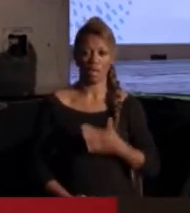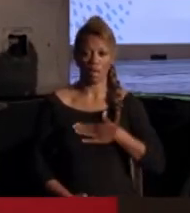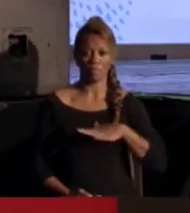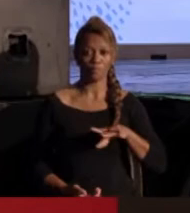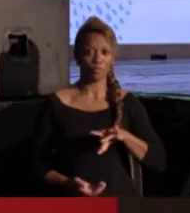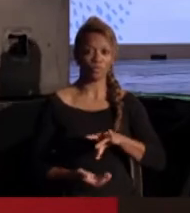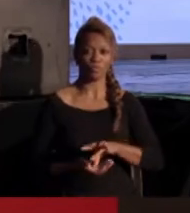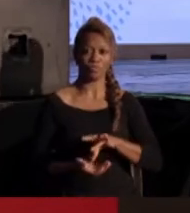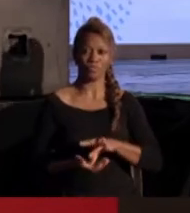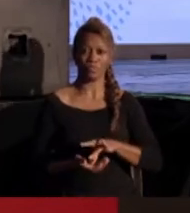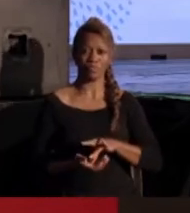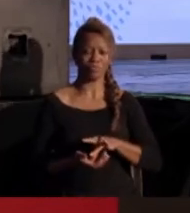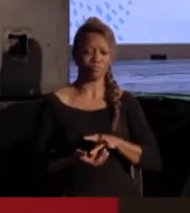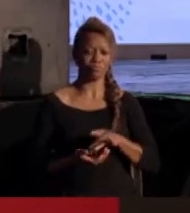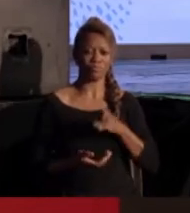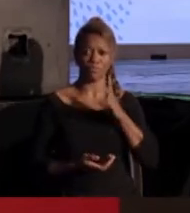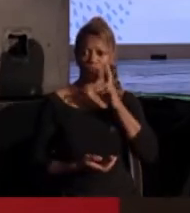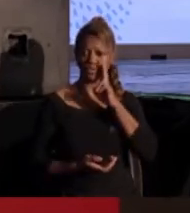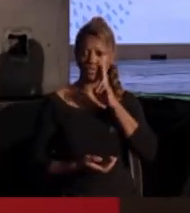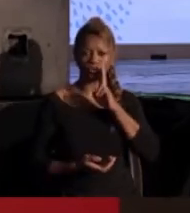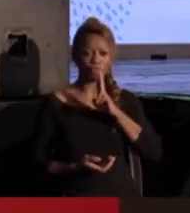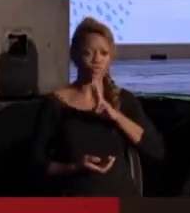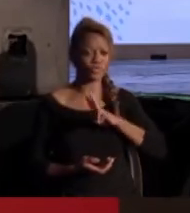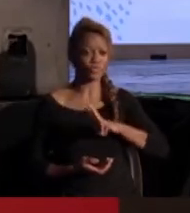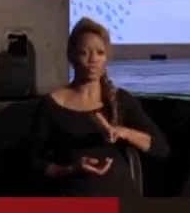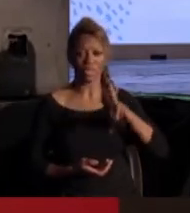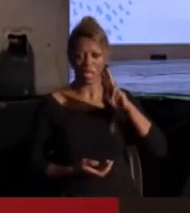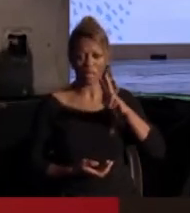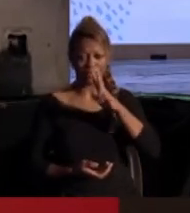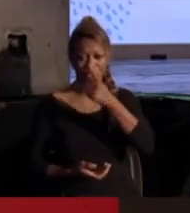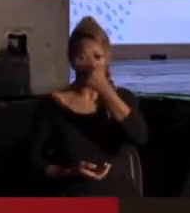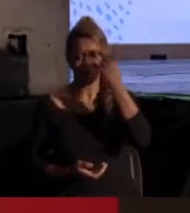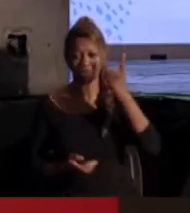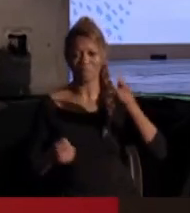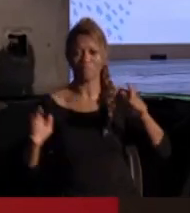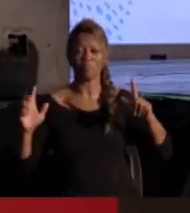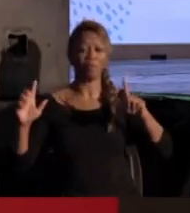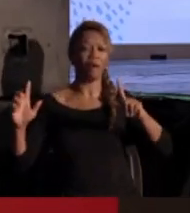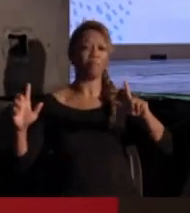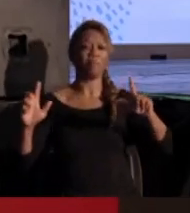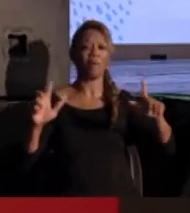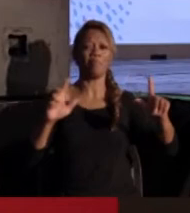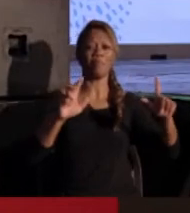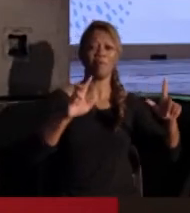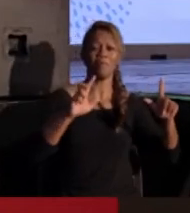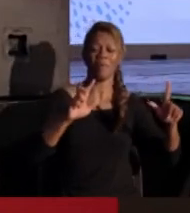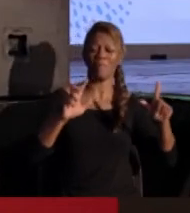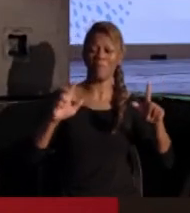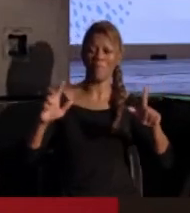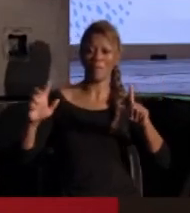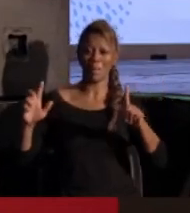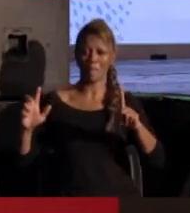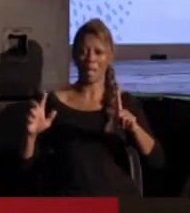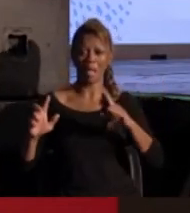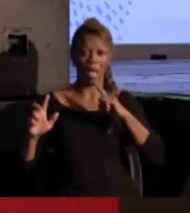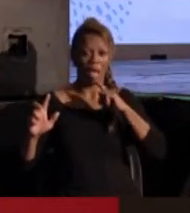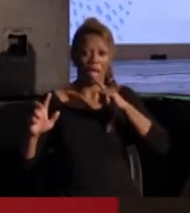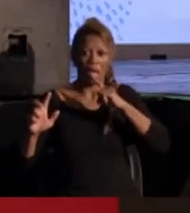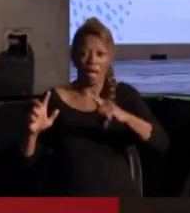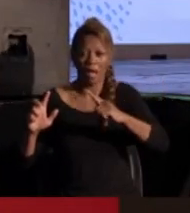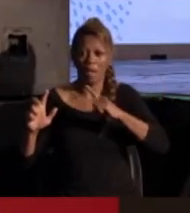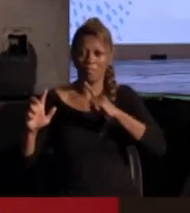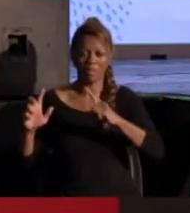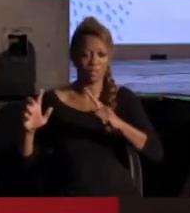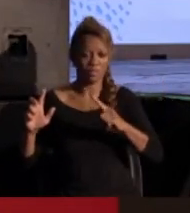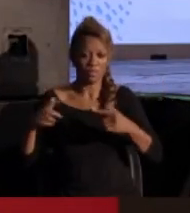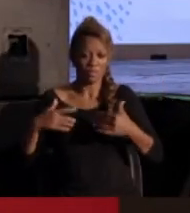de ter me assustado com a liberdade com que as pessoas portavam cartazes e gritavam palavras de ordem na rua. Eu tive um certo receio de ver